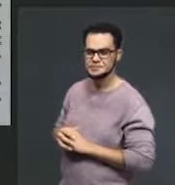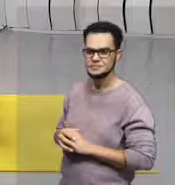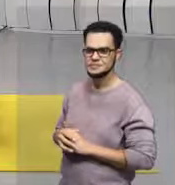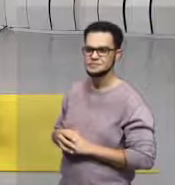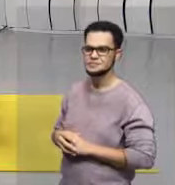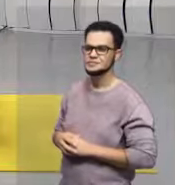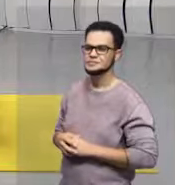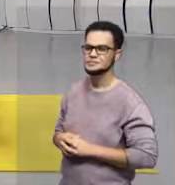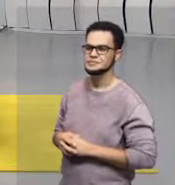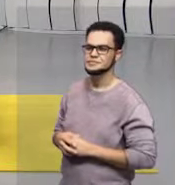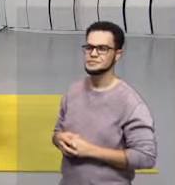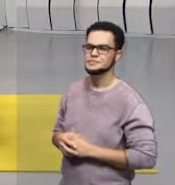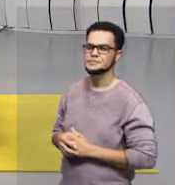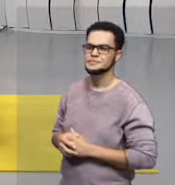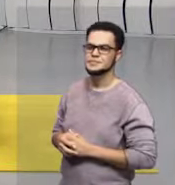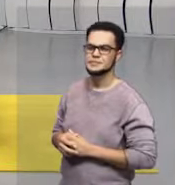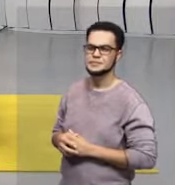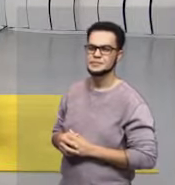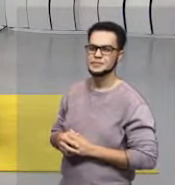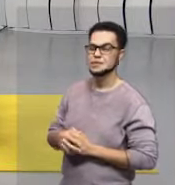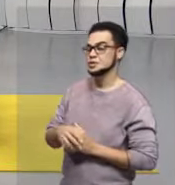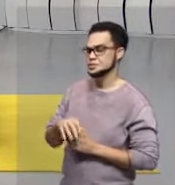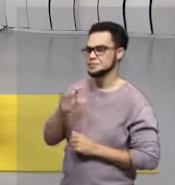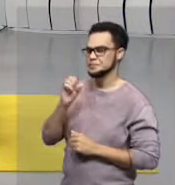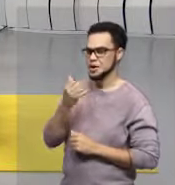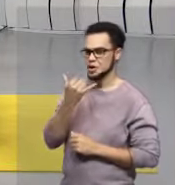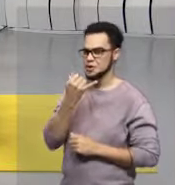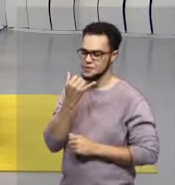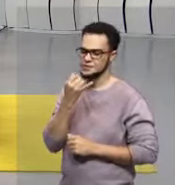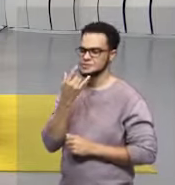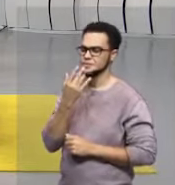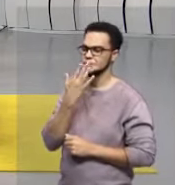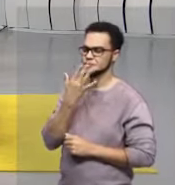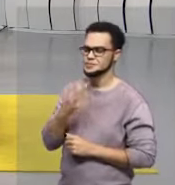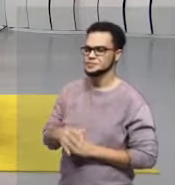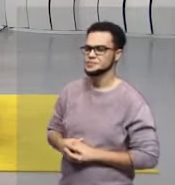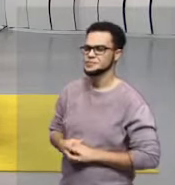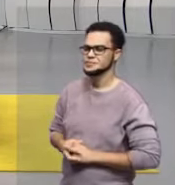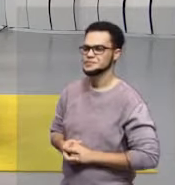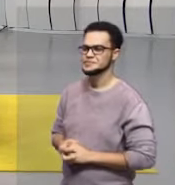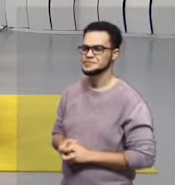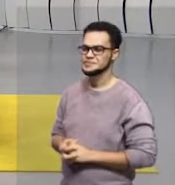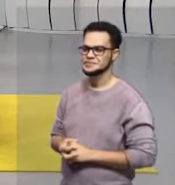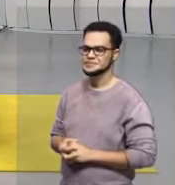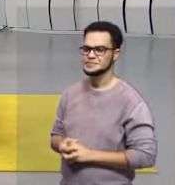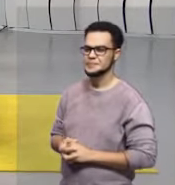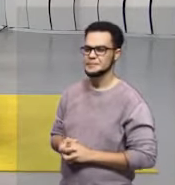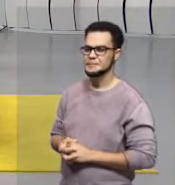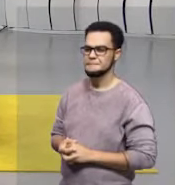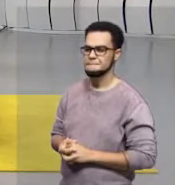aqui. Deixa eu pegar uma corzinha aqui, espera um pouquinho.